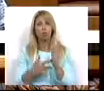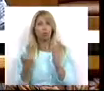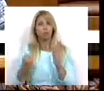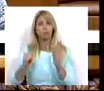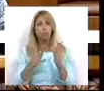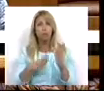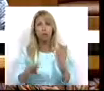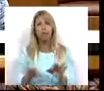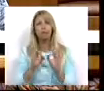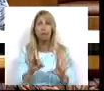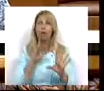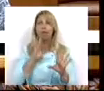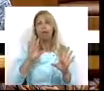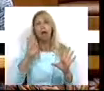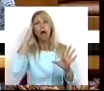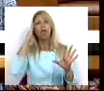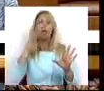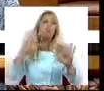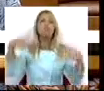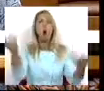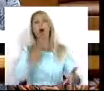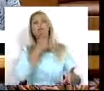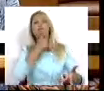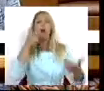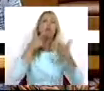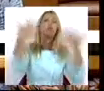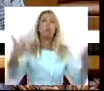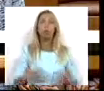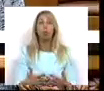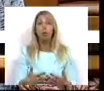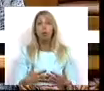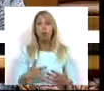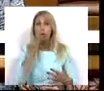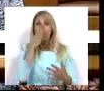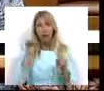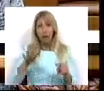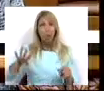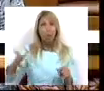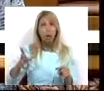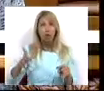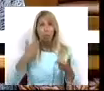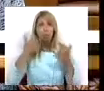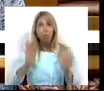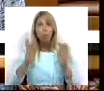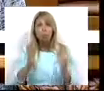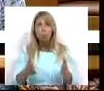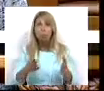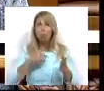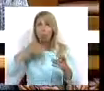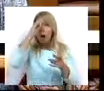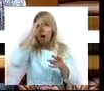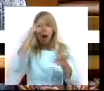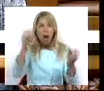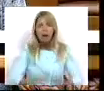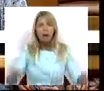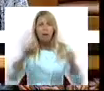eles valesse tudo, como se neste país não tivessem que obedecer a nada nem a ninguém.